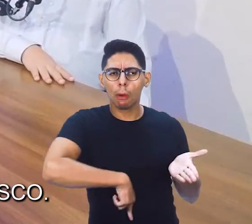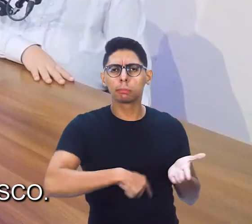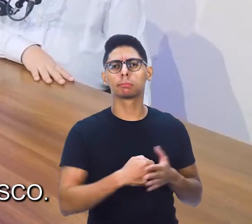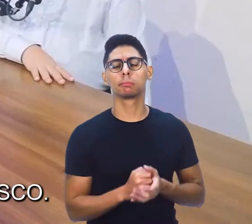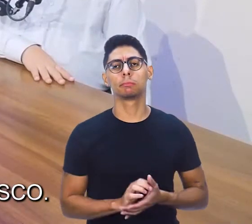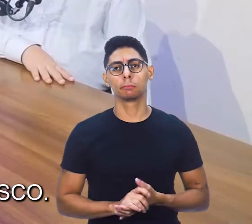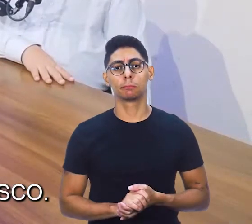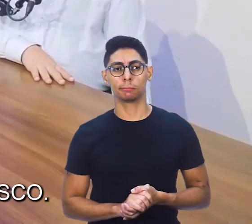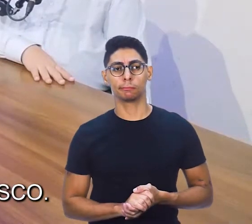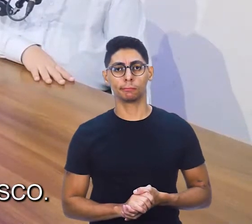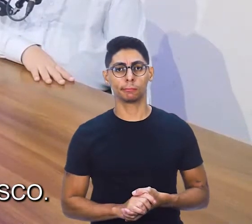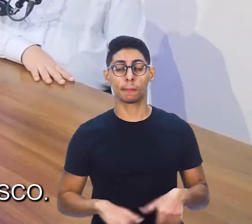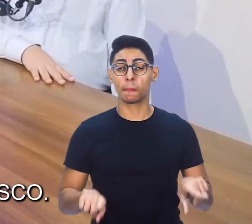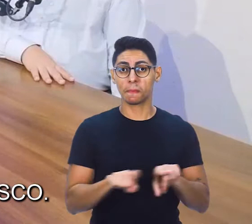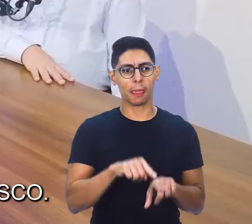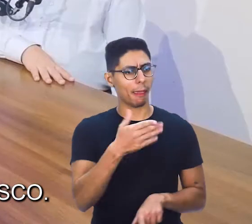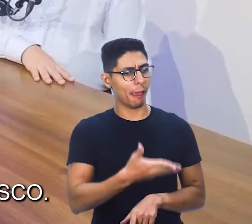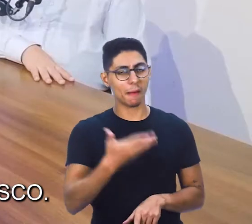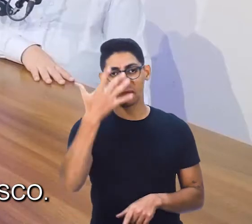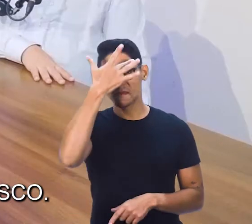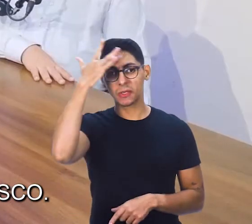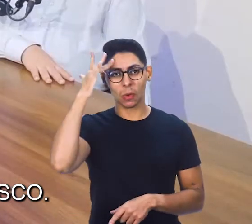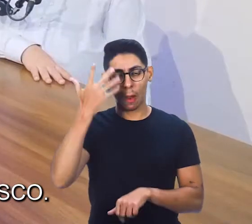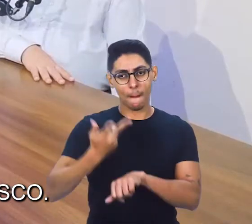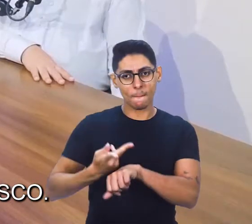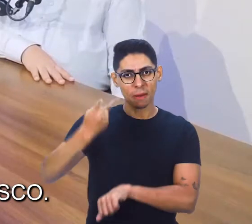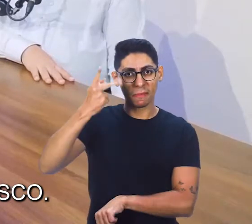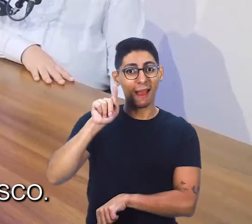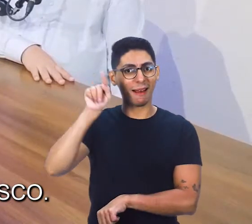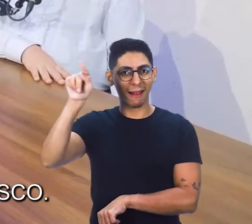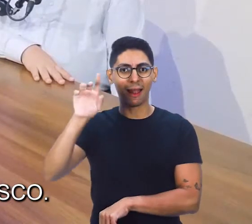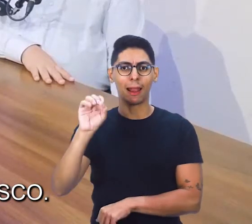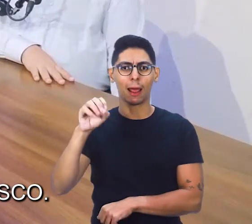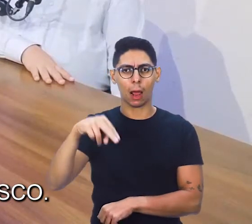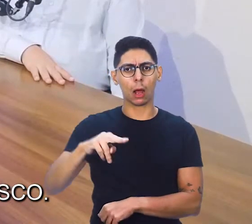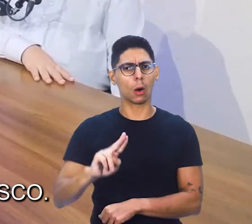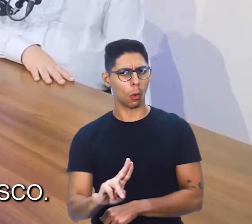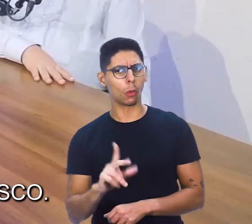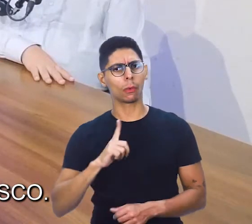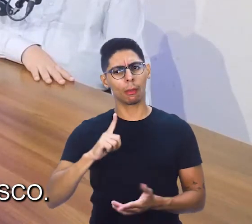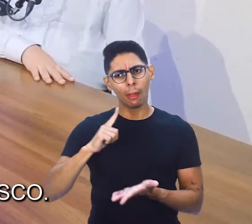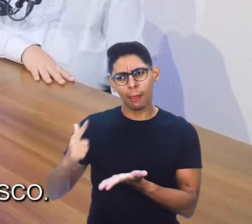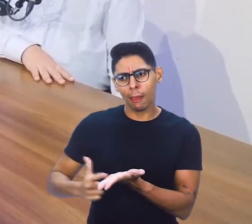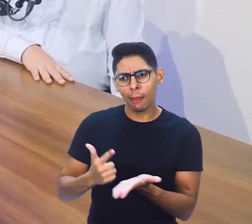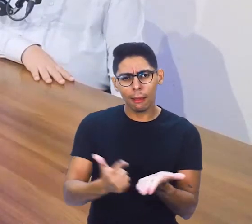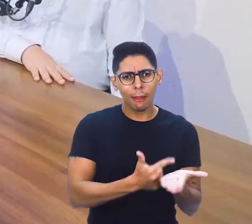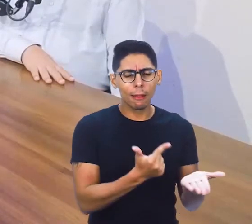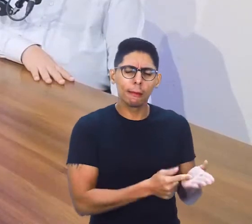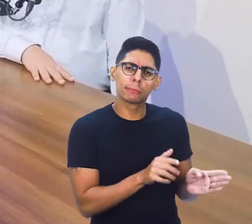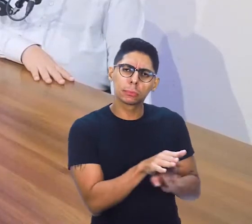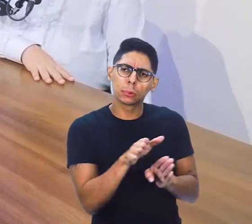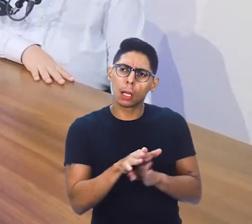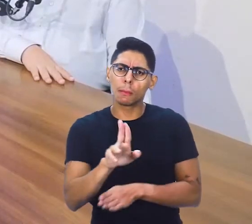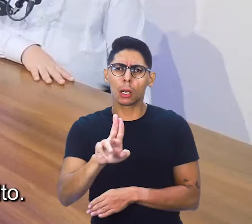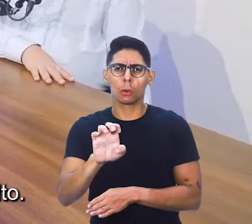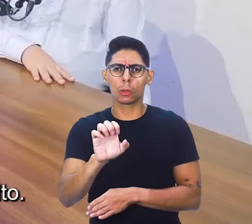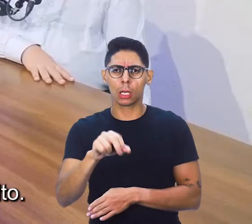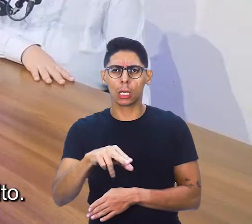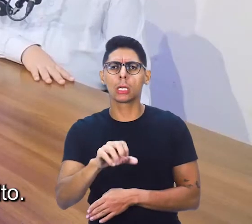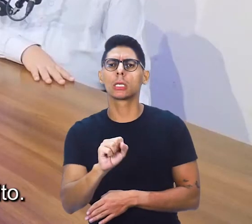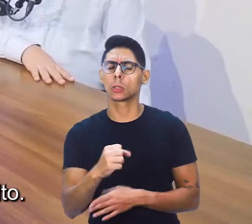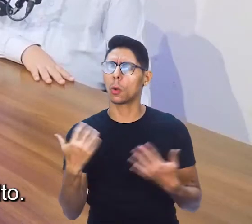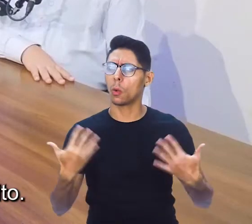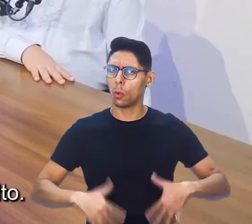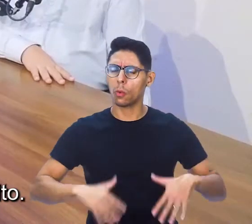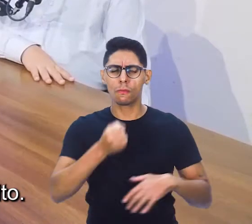Inclusive, Cláudia, premiada aí na ONU, livros recomendados pela Unesco. Que coisa boa, hein, Cláudia? Eu fico